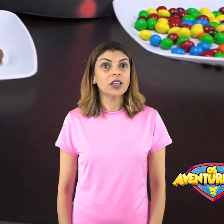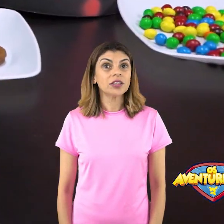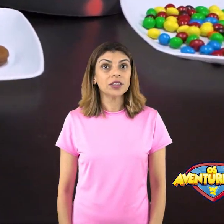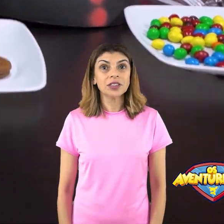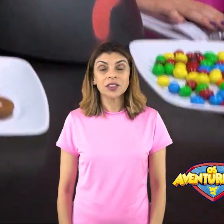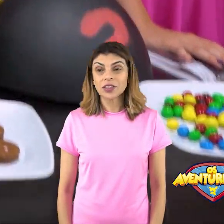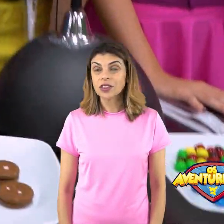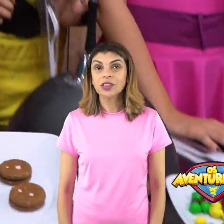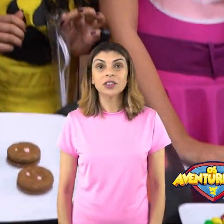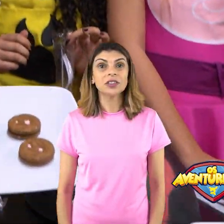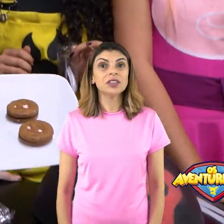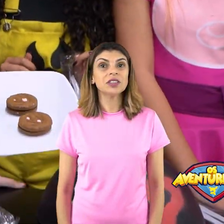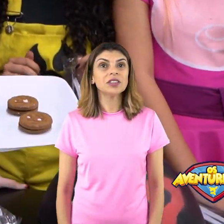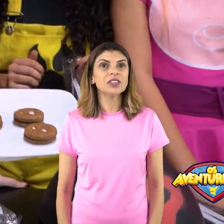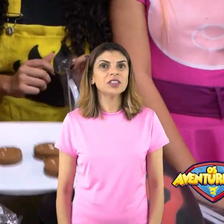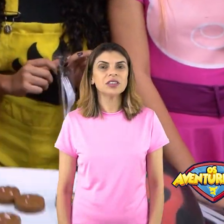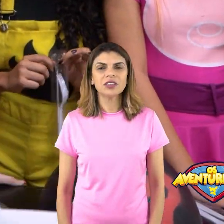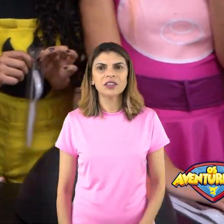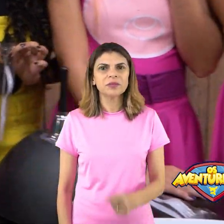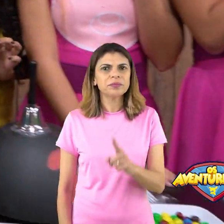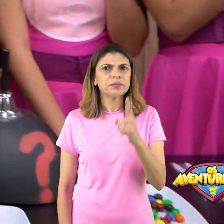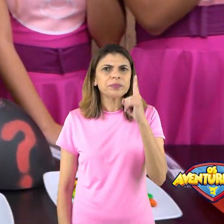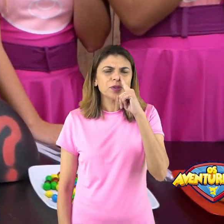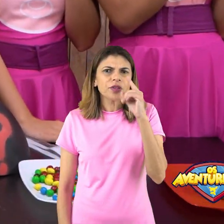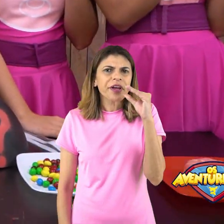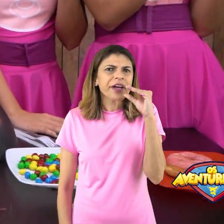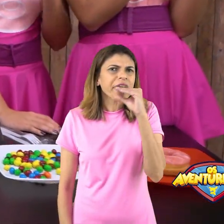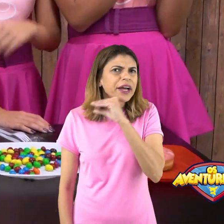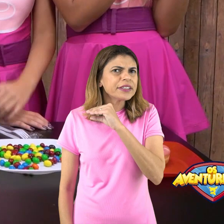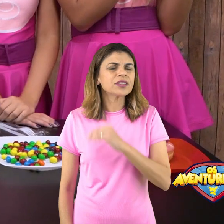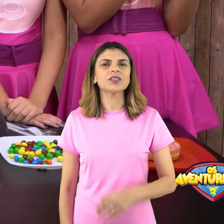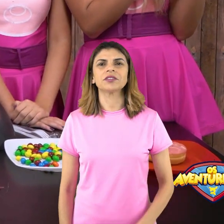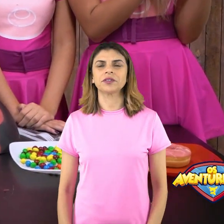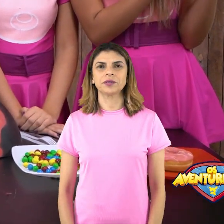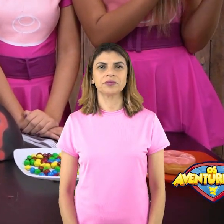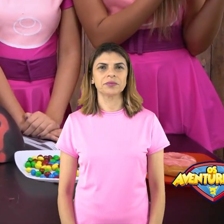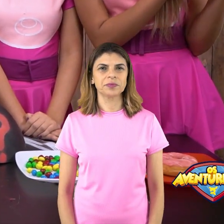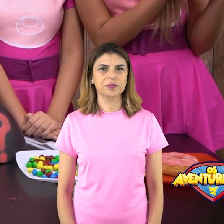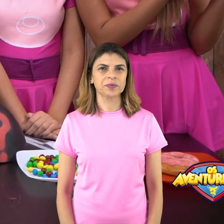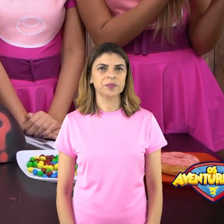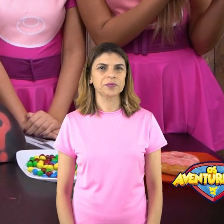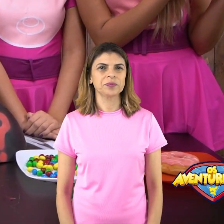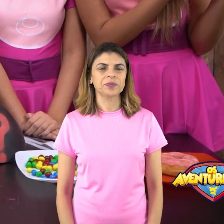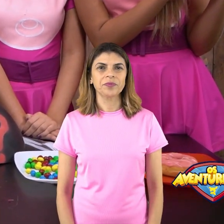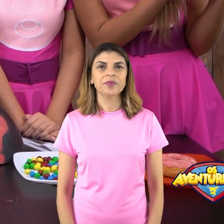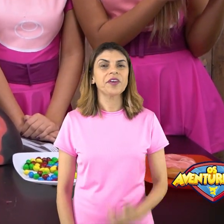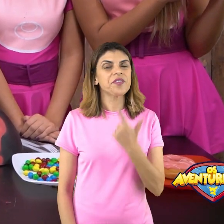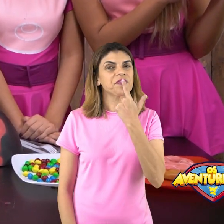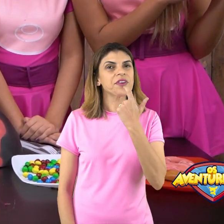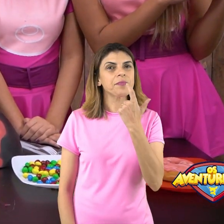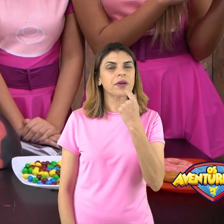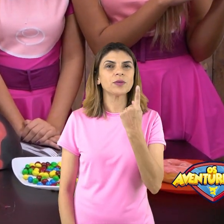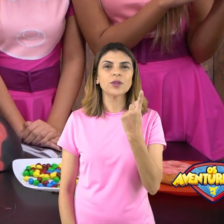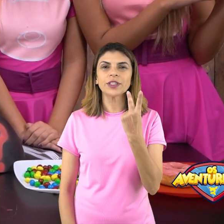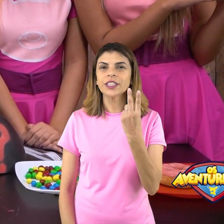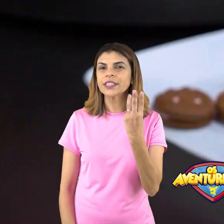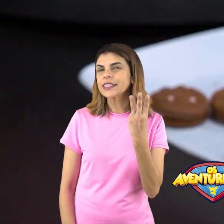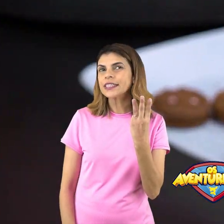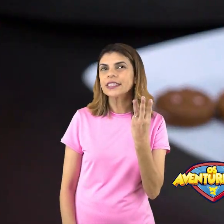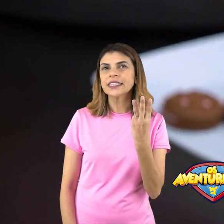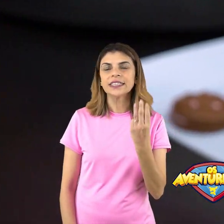quente! Quente! Quente! Ai, tem que cheirar isso, vamos ver pote. A aventureira vermelha, um, dois, três